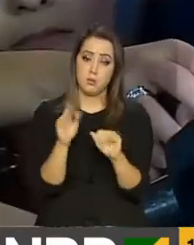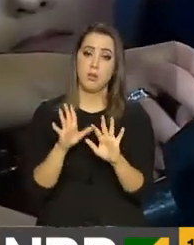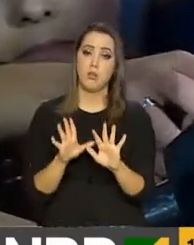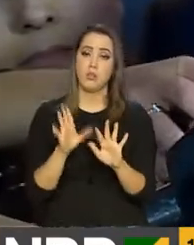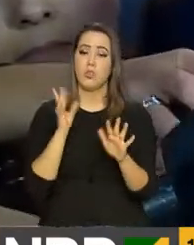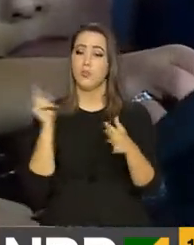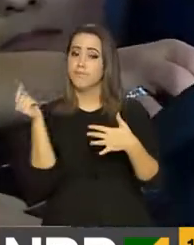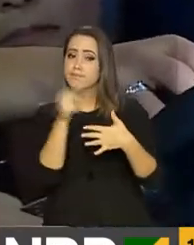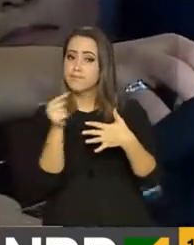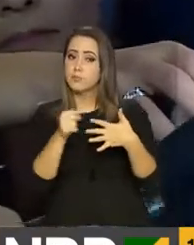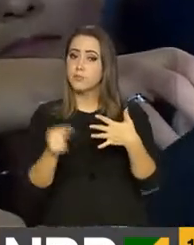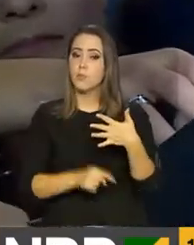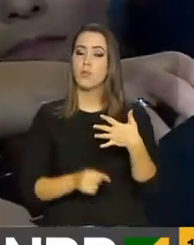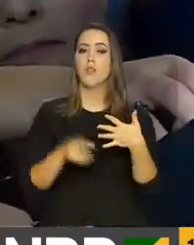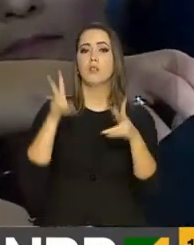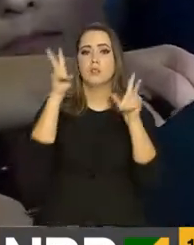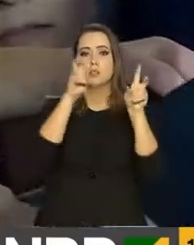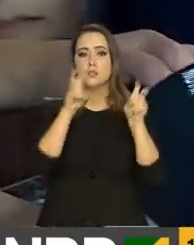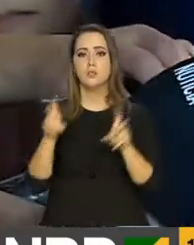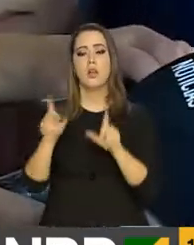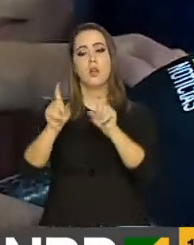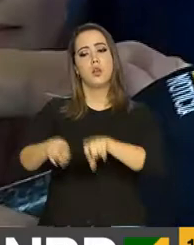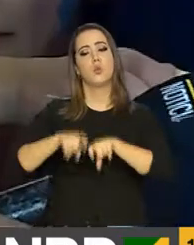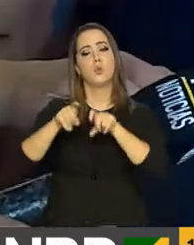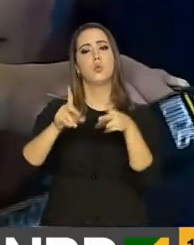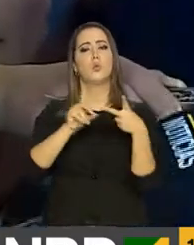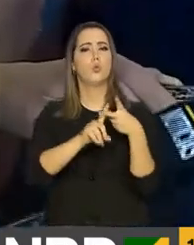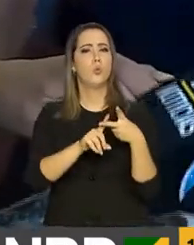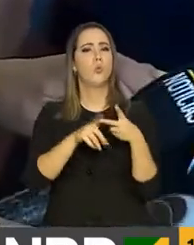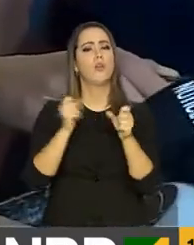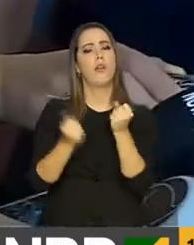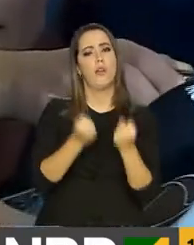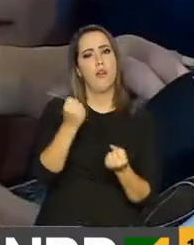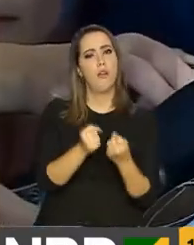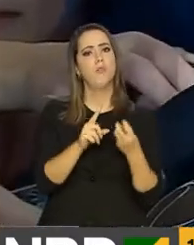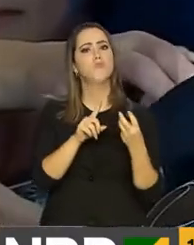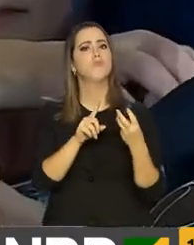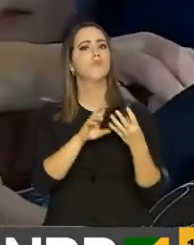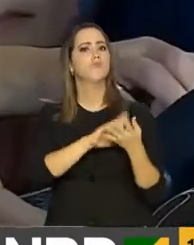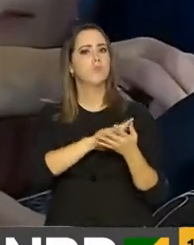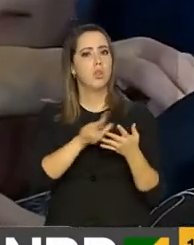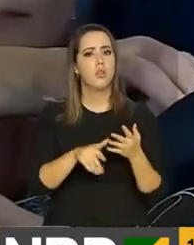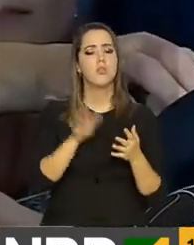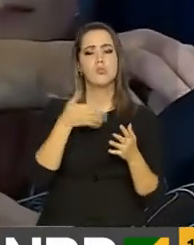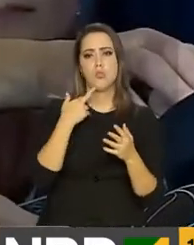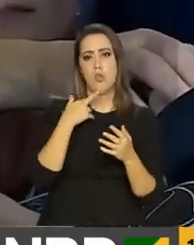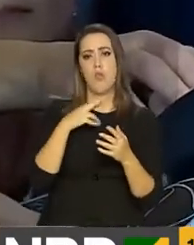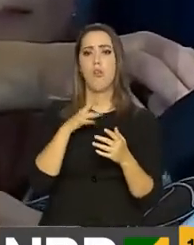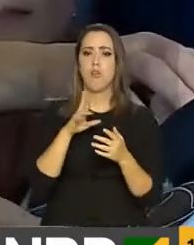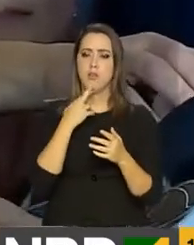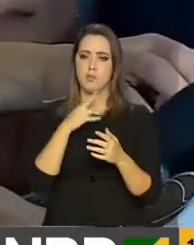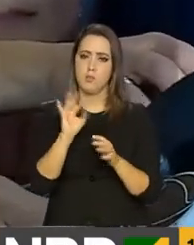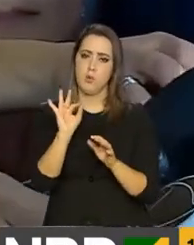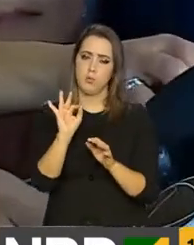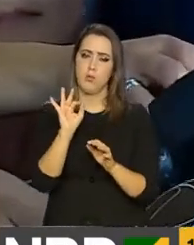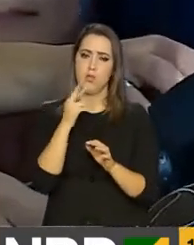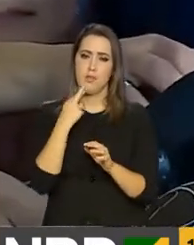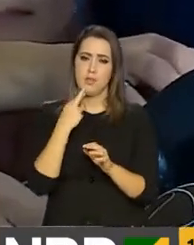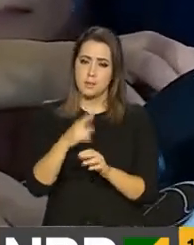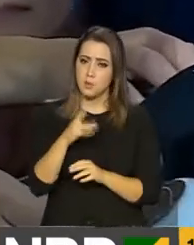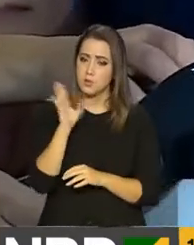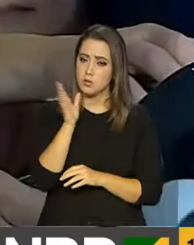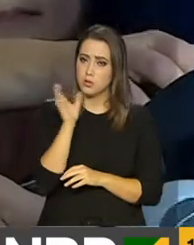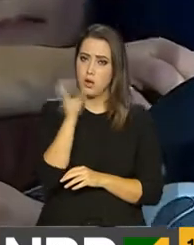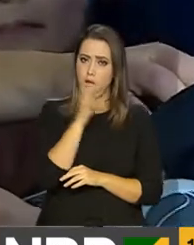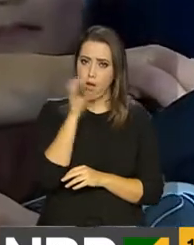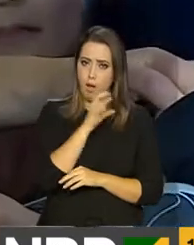a serem mencionados, a questão da agricultura, a questão automotiva, que estão sendo solucionados. Eu acho que em brevíssimo tempo